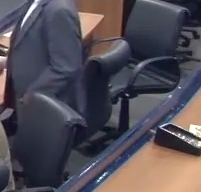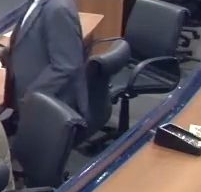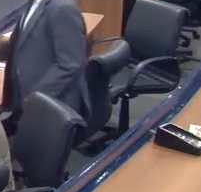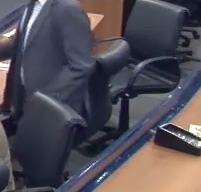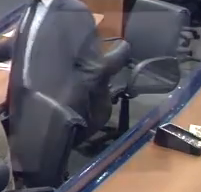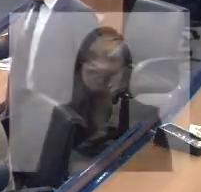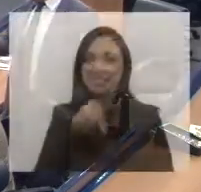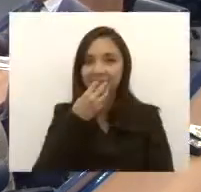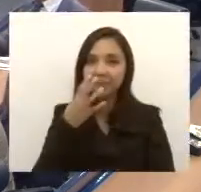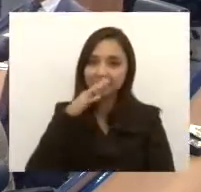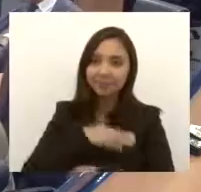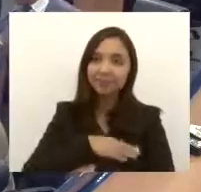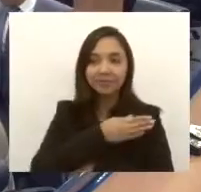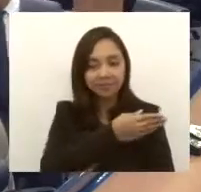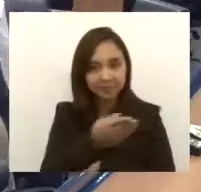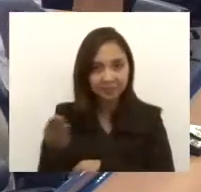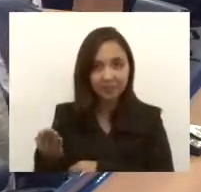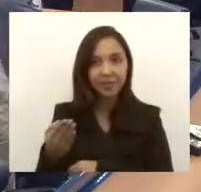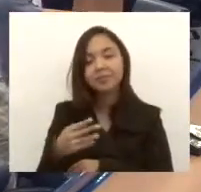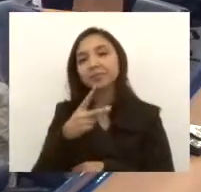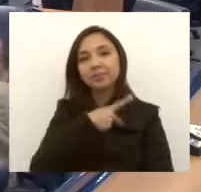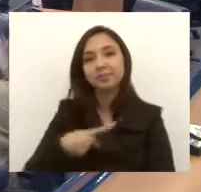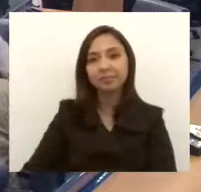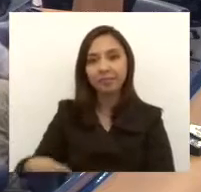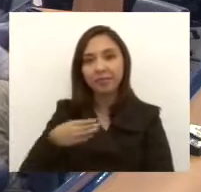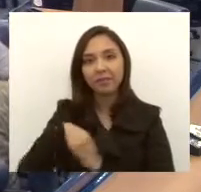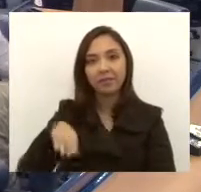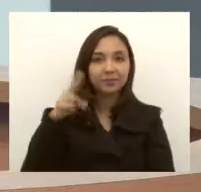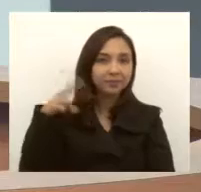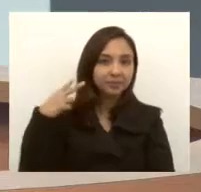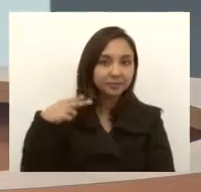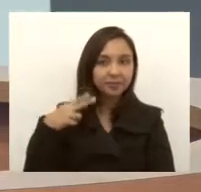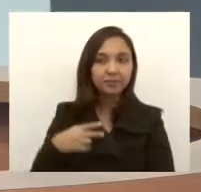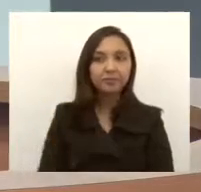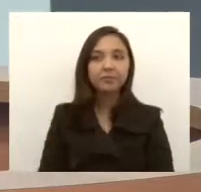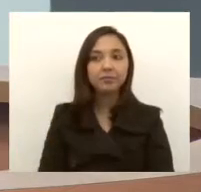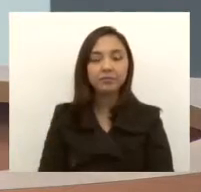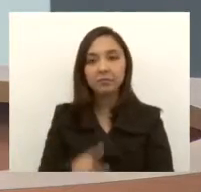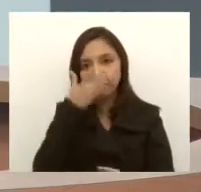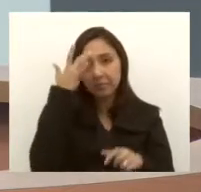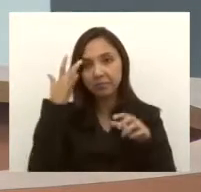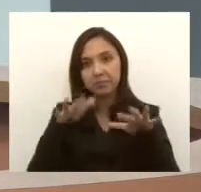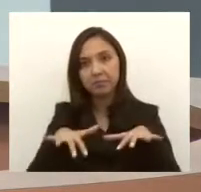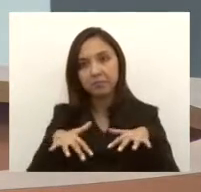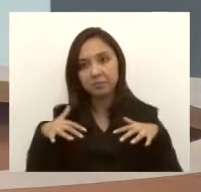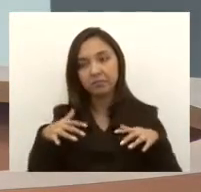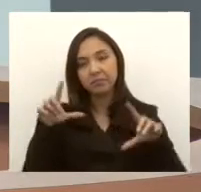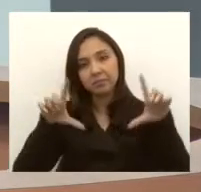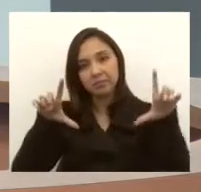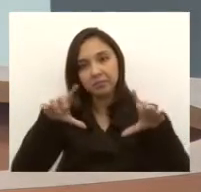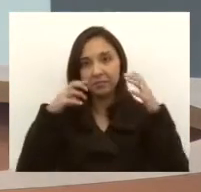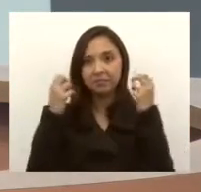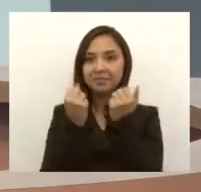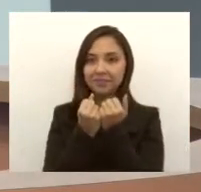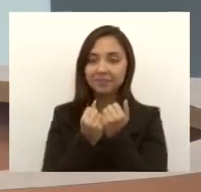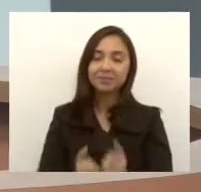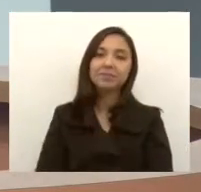Boa tarde a todos. Boa tarde, presidente, novos pares, público presente, público que nos assiste pela TV